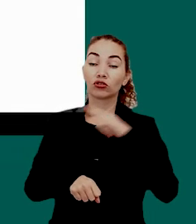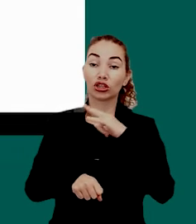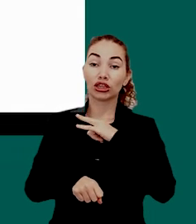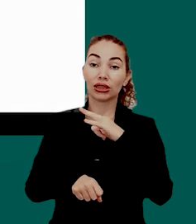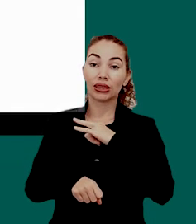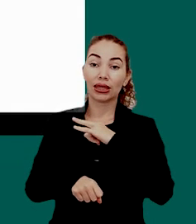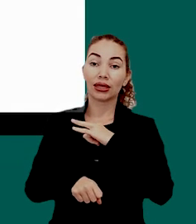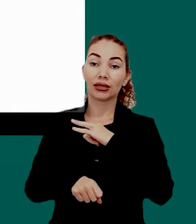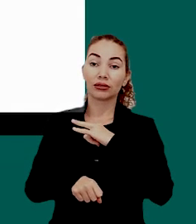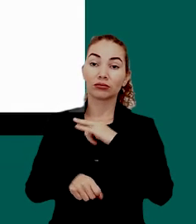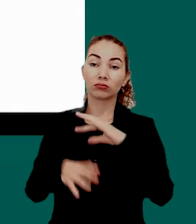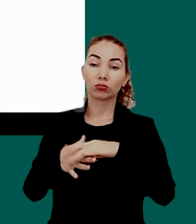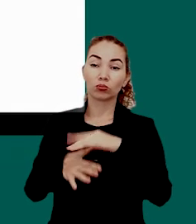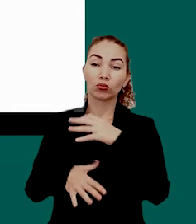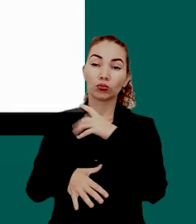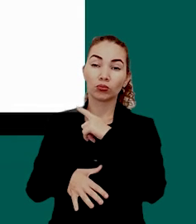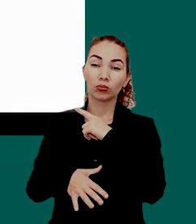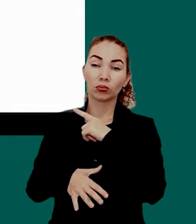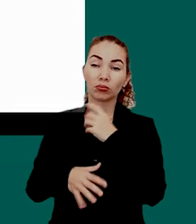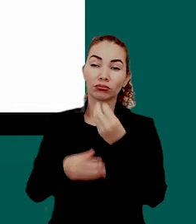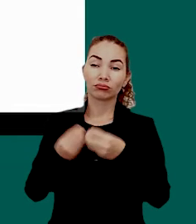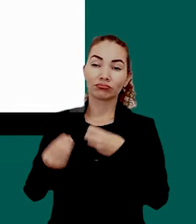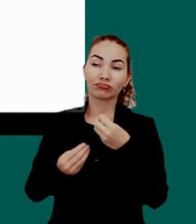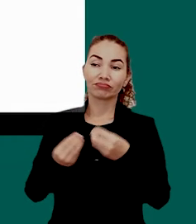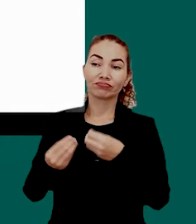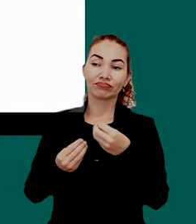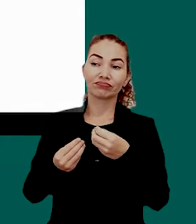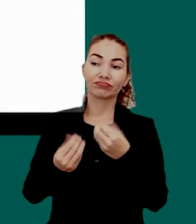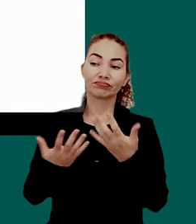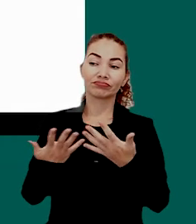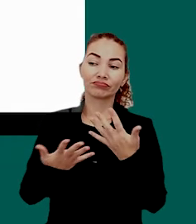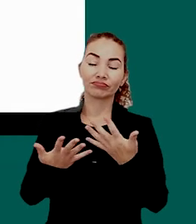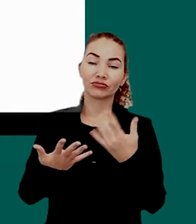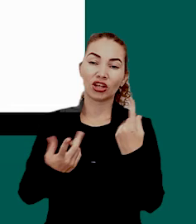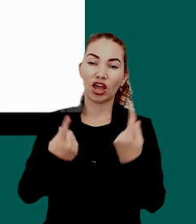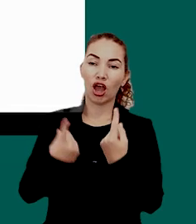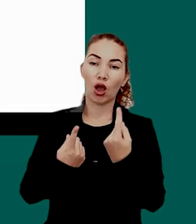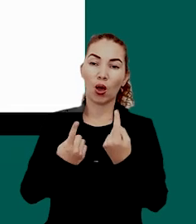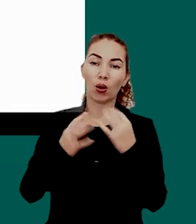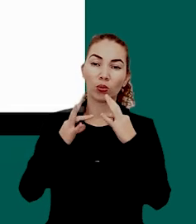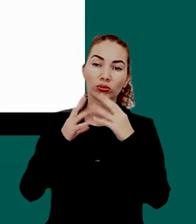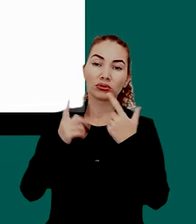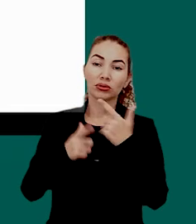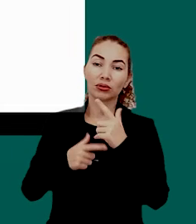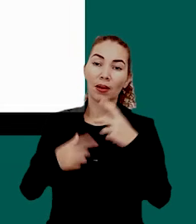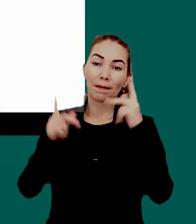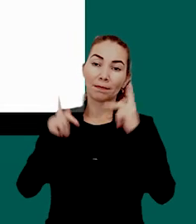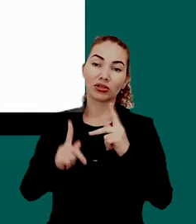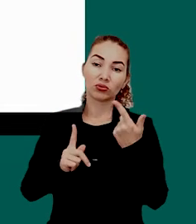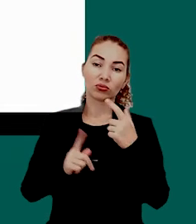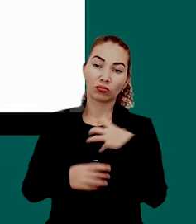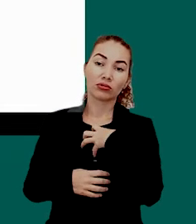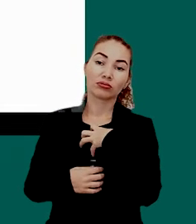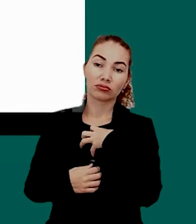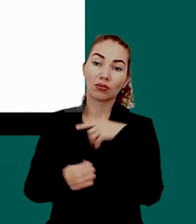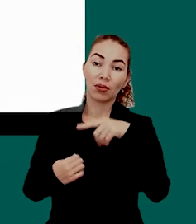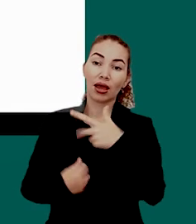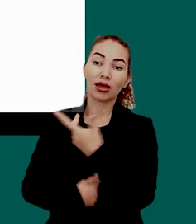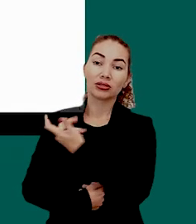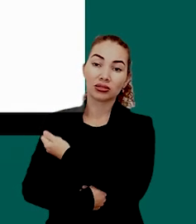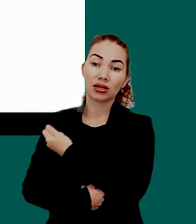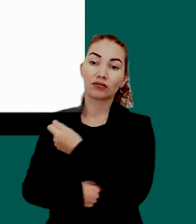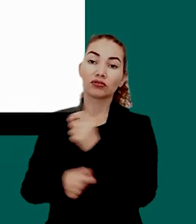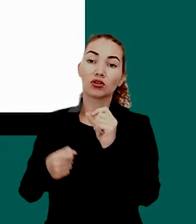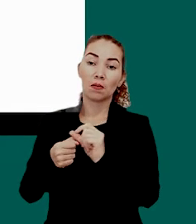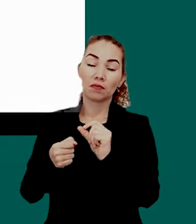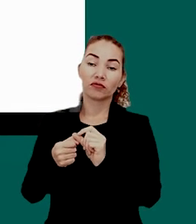pode causar uma espécie de síndrome gripal em alguns animais, mas não causa sintomas em seres humanos. Essa vacina pode ser